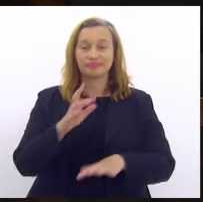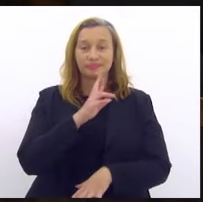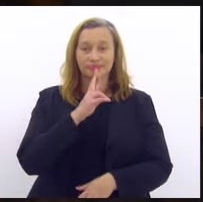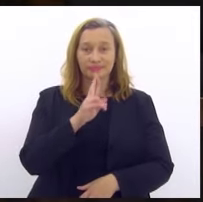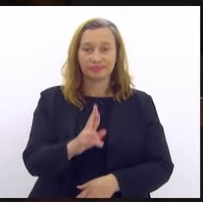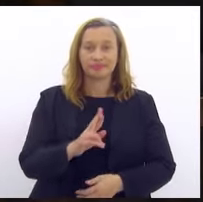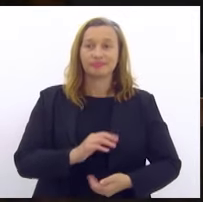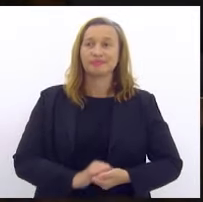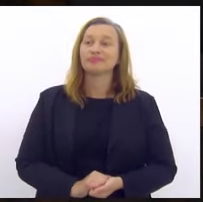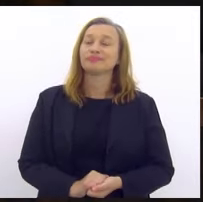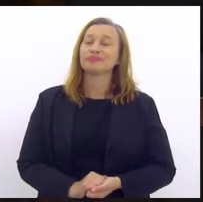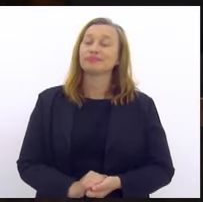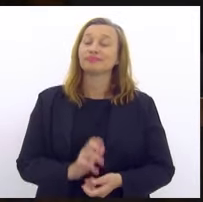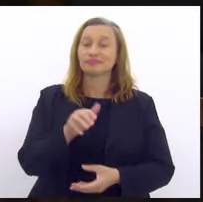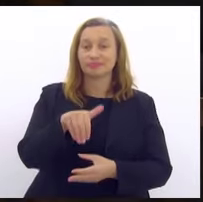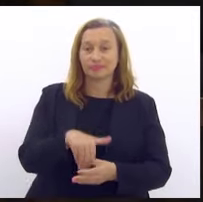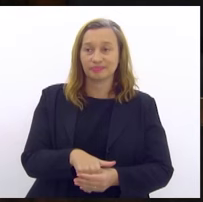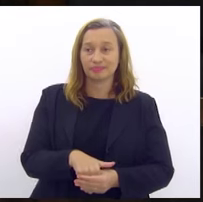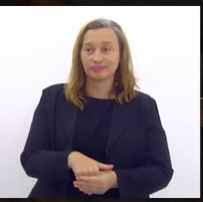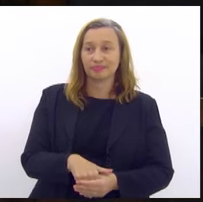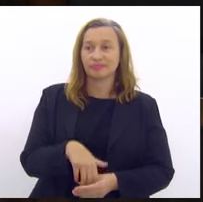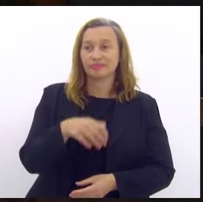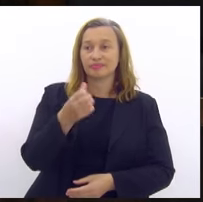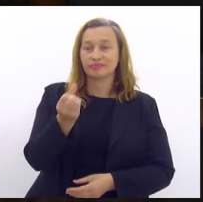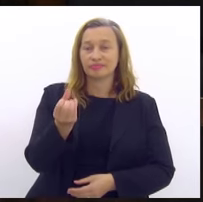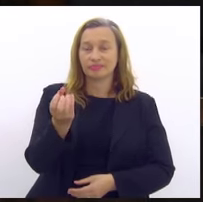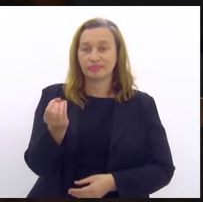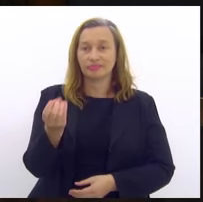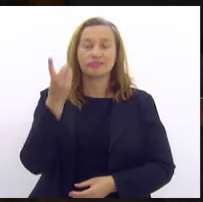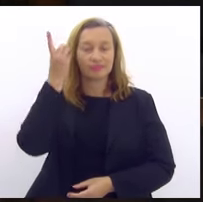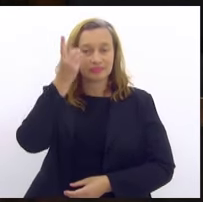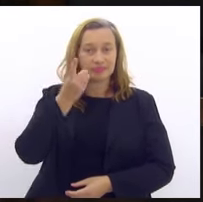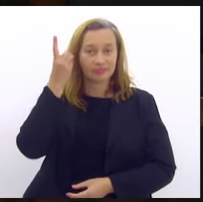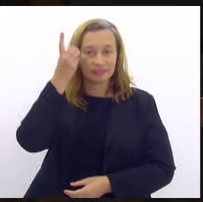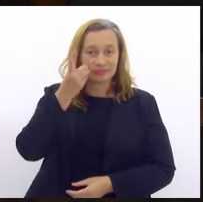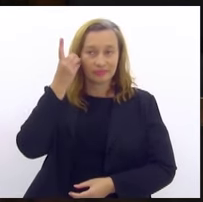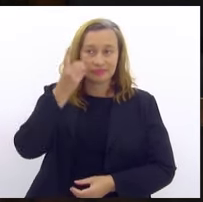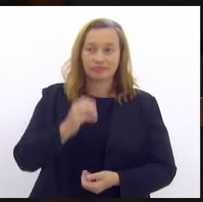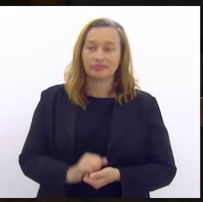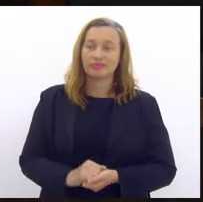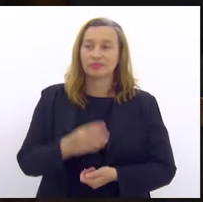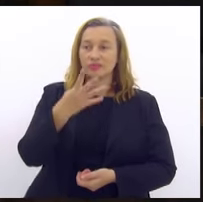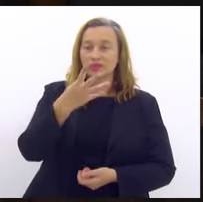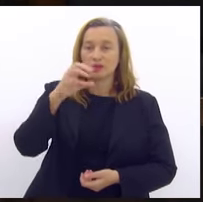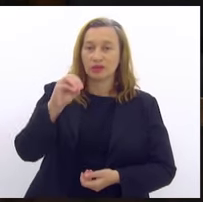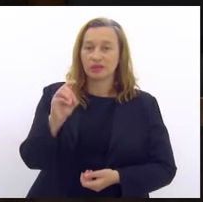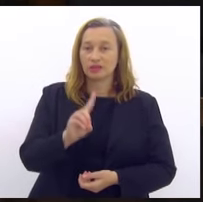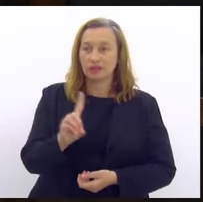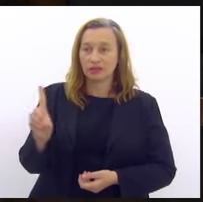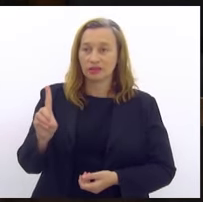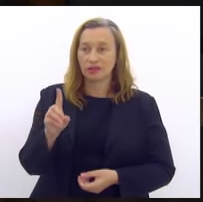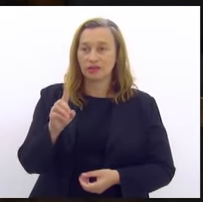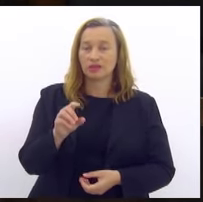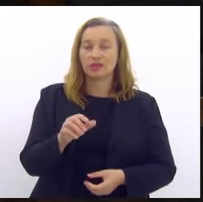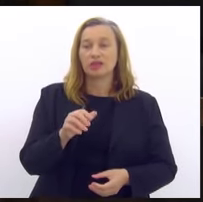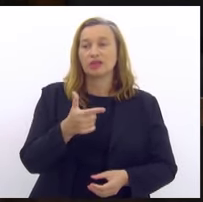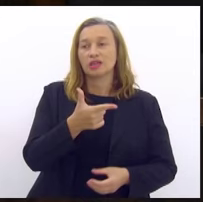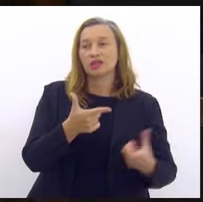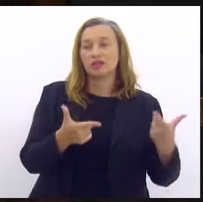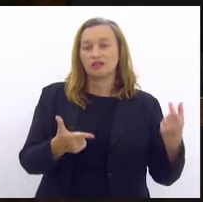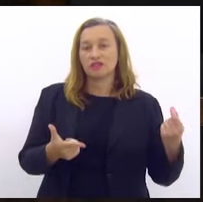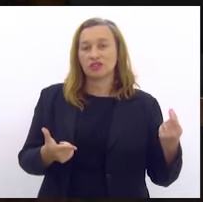resultado. Votaram 60 deputados, 40 não e 20 pelo